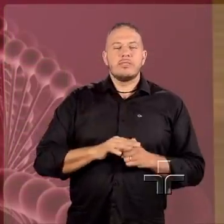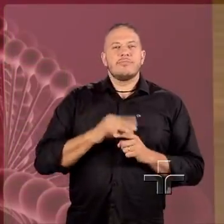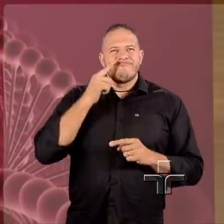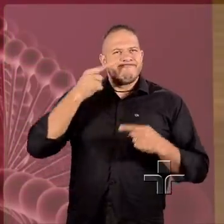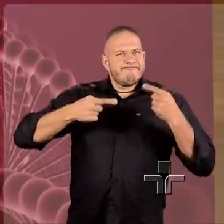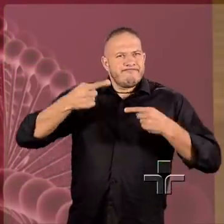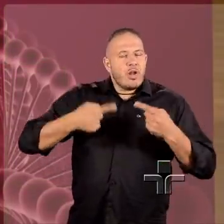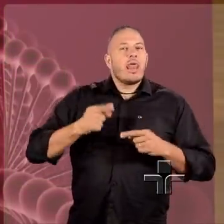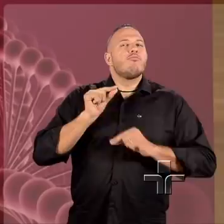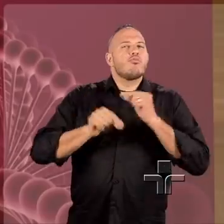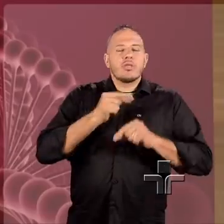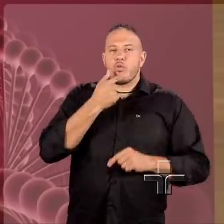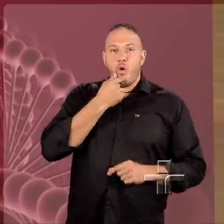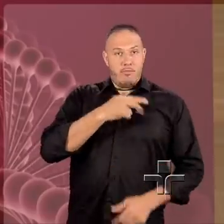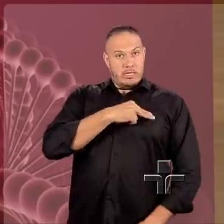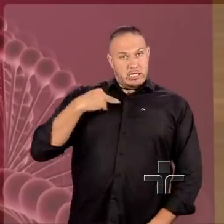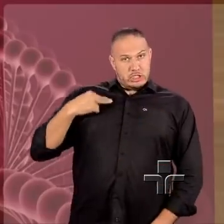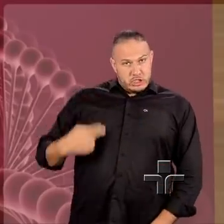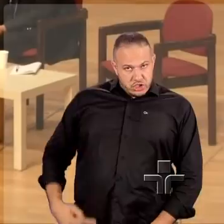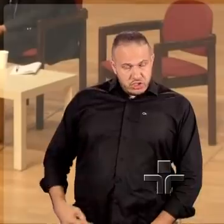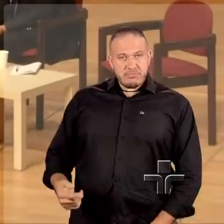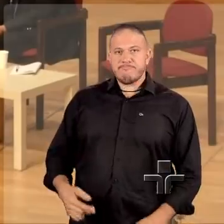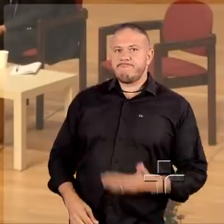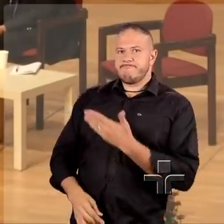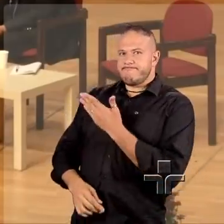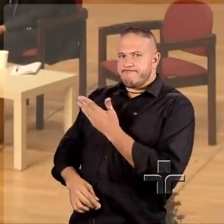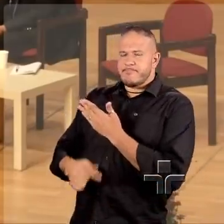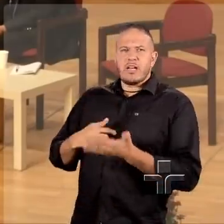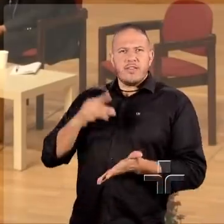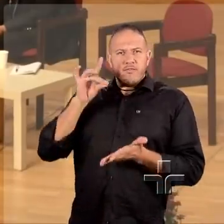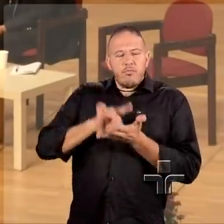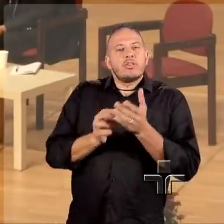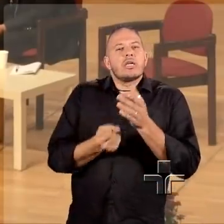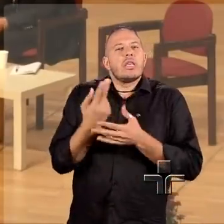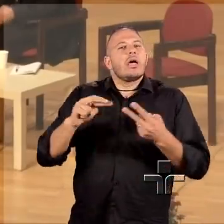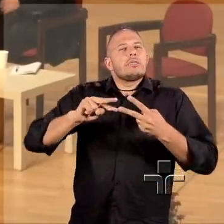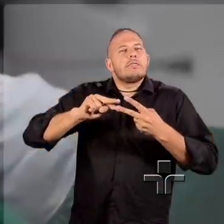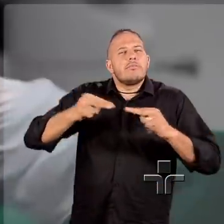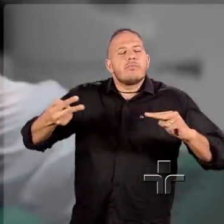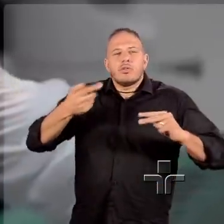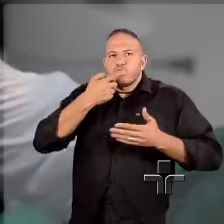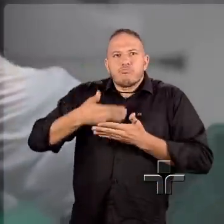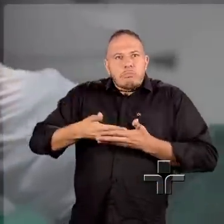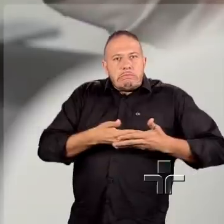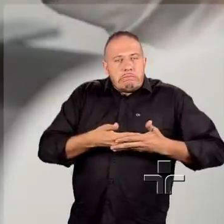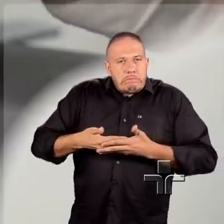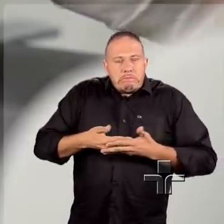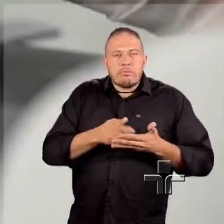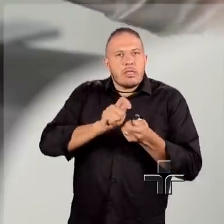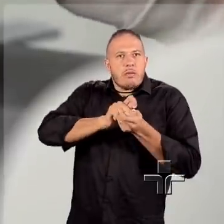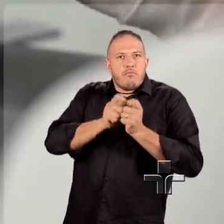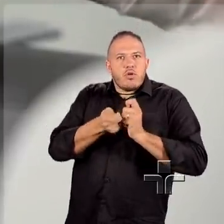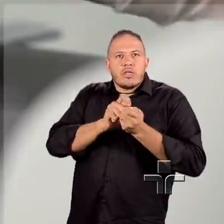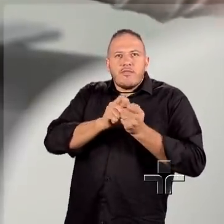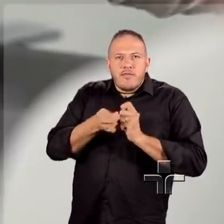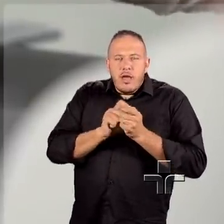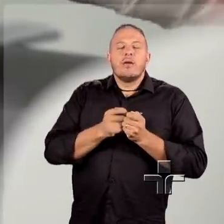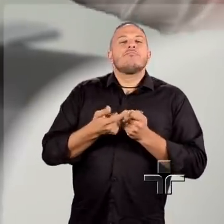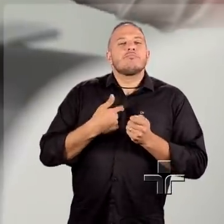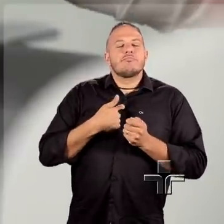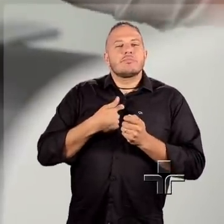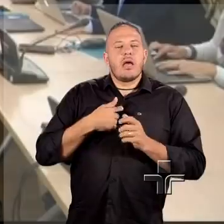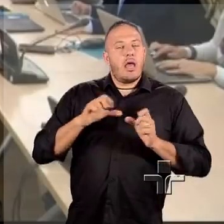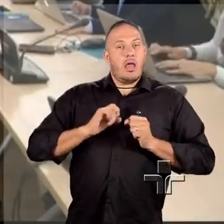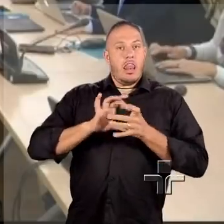na China. O cientista He Jiankui afirmou ter criado os primeiros bebês geneticamente modificados imunes ao